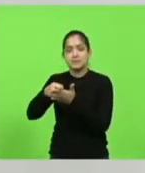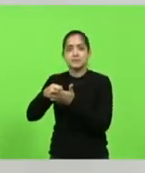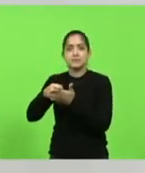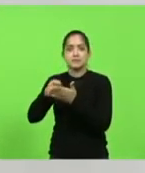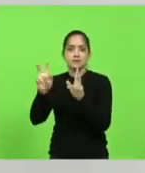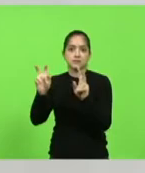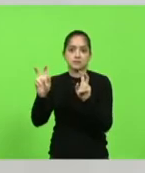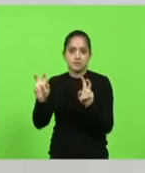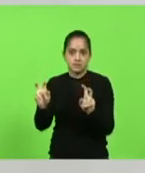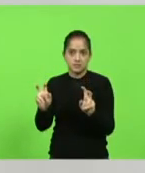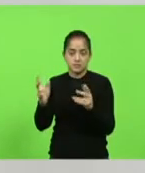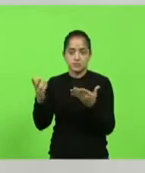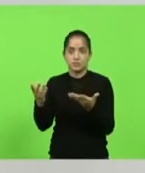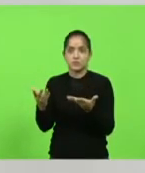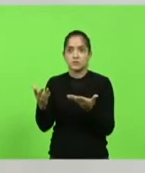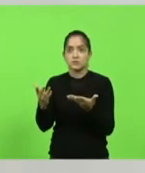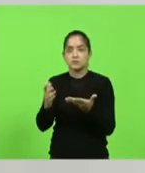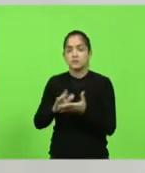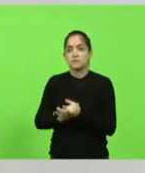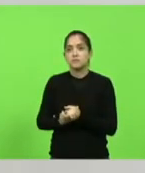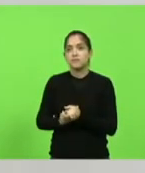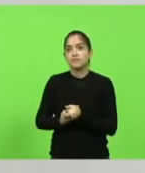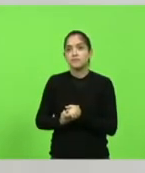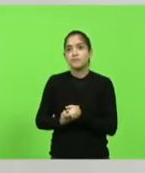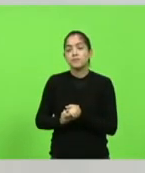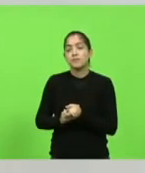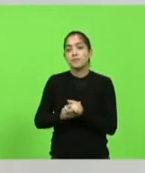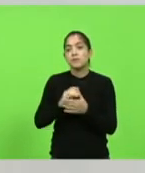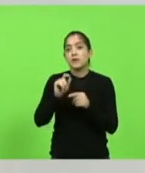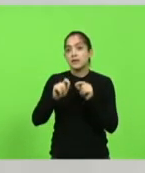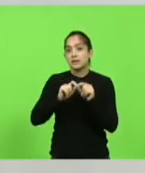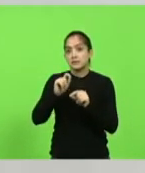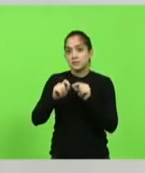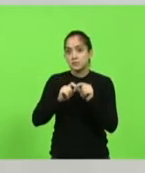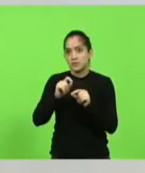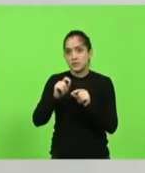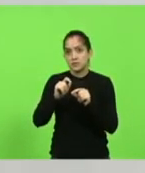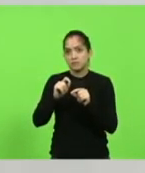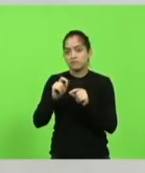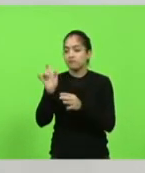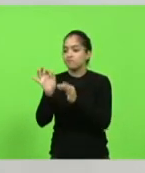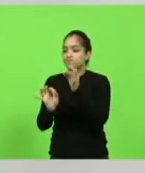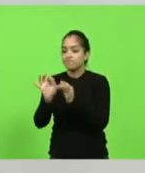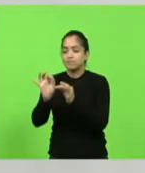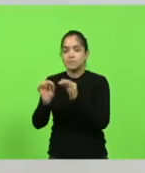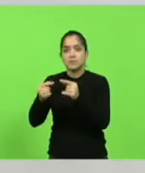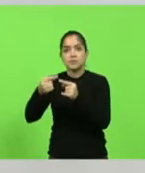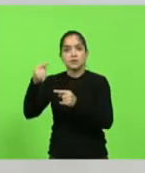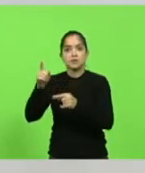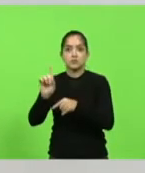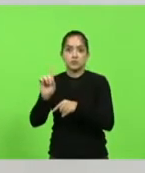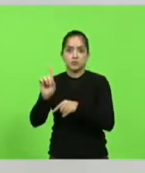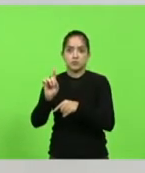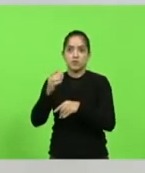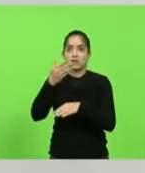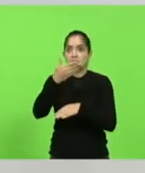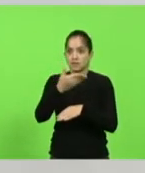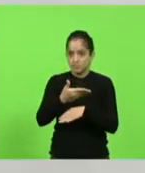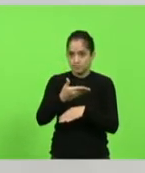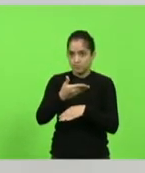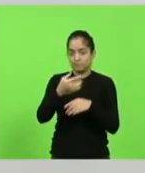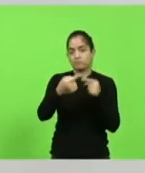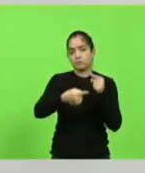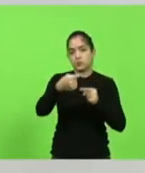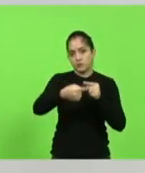E daí as definições, elas são não jurídicas, e sim são